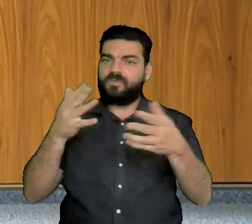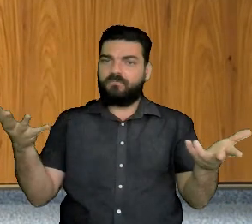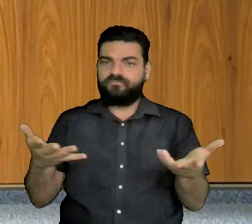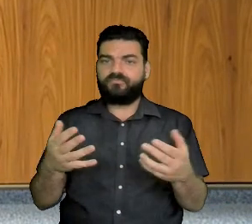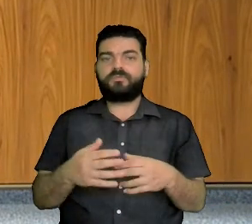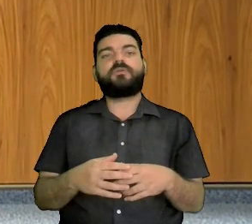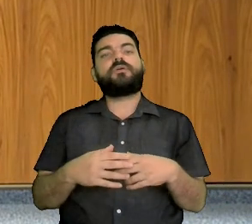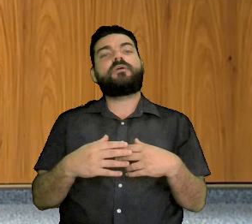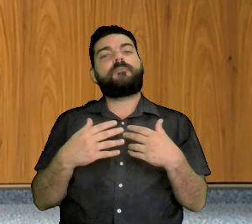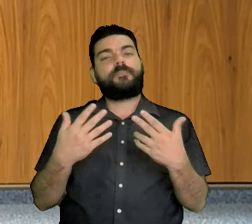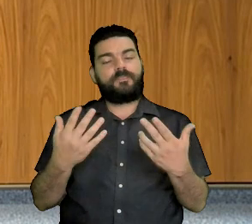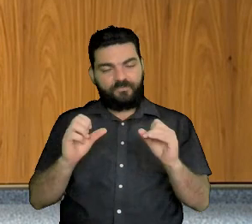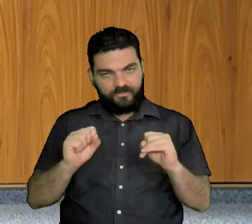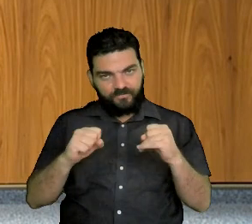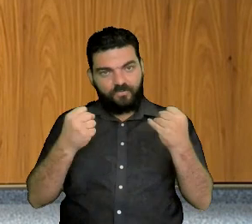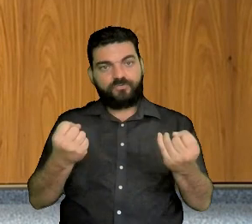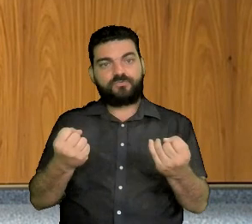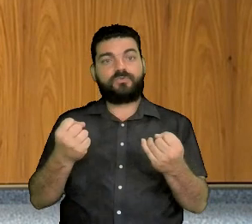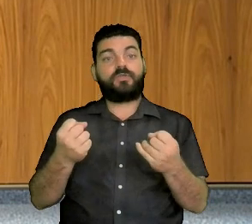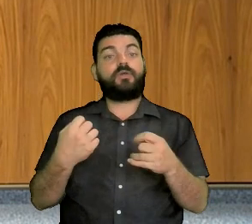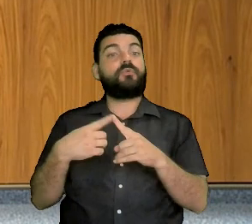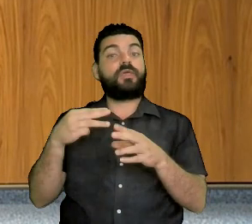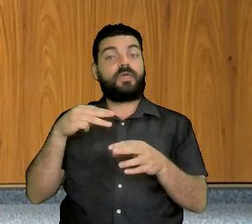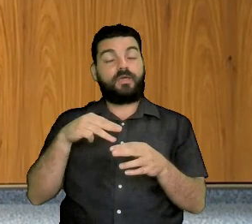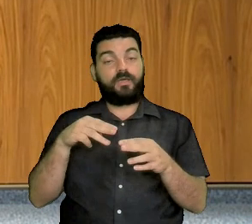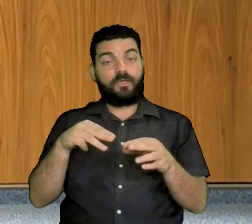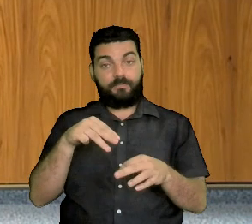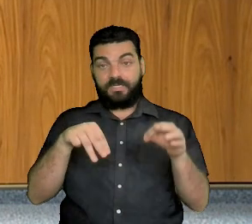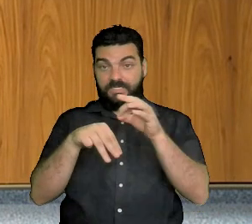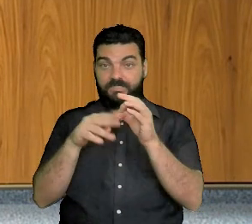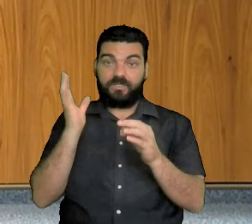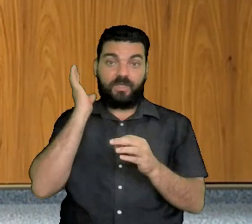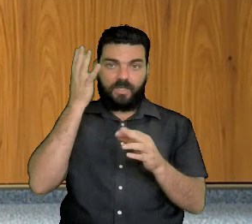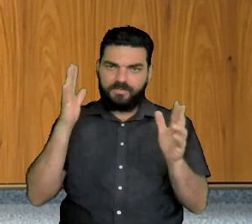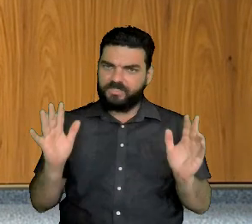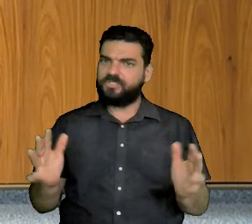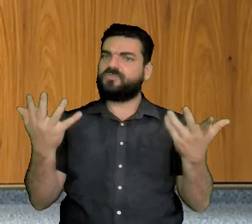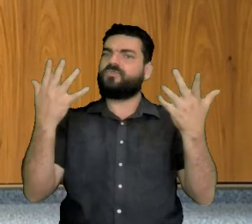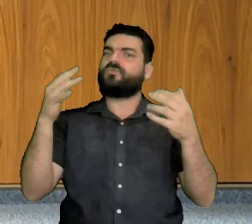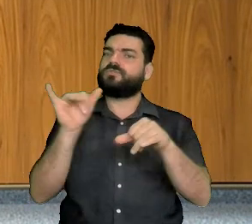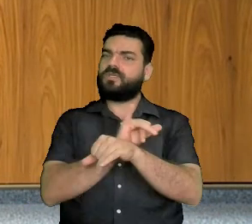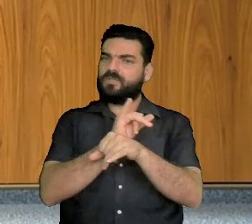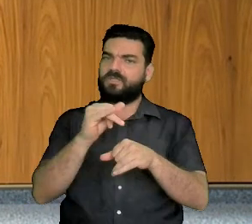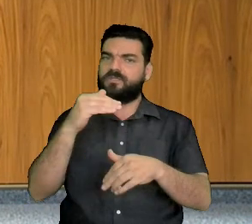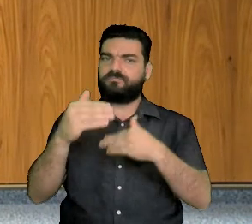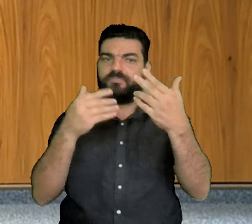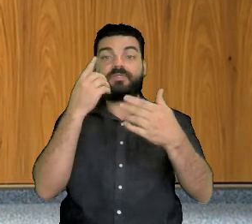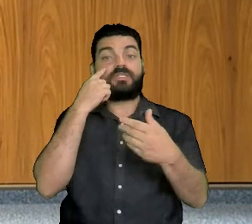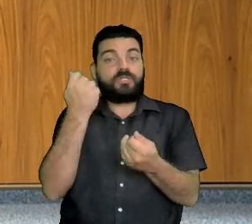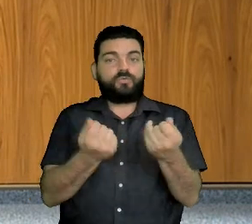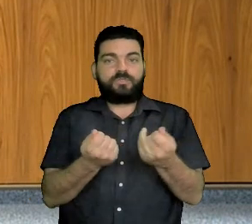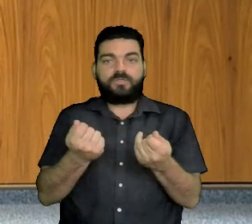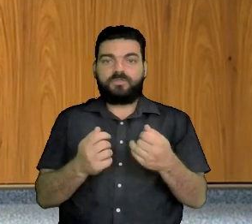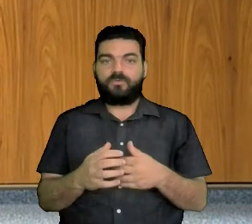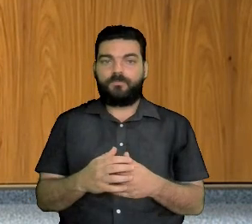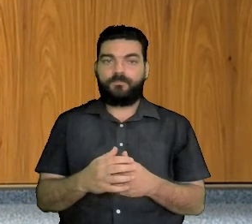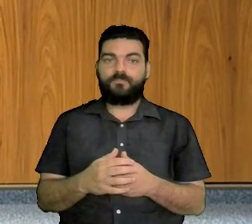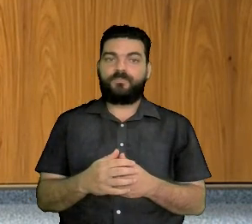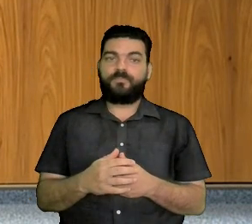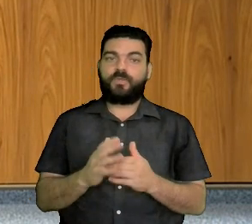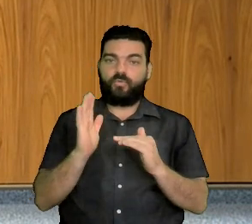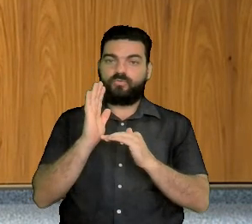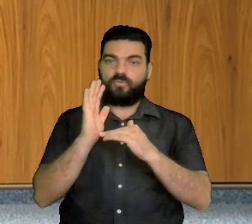à disposição aí, ela como uma grande incentivadora de mecanismos de solução consensual, né? Por